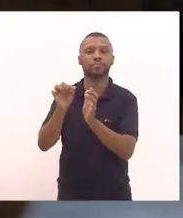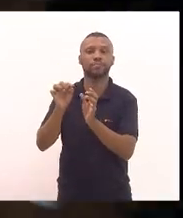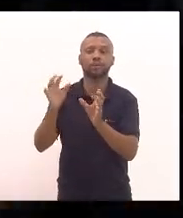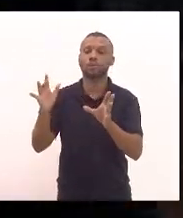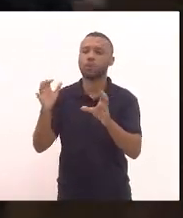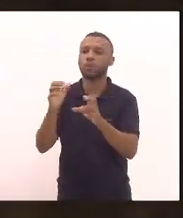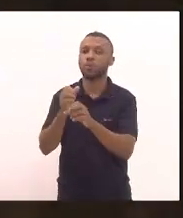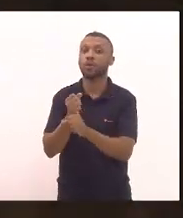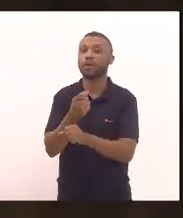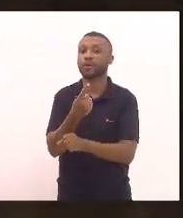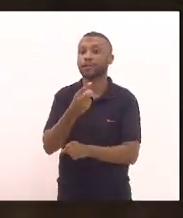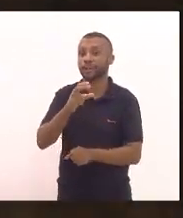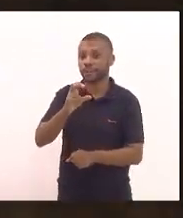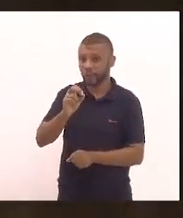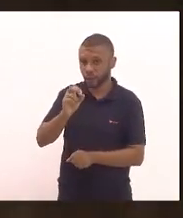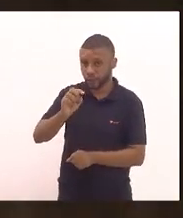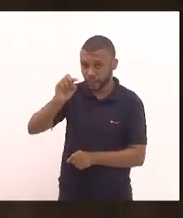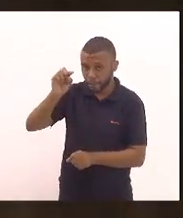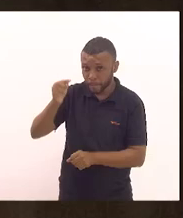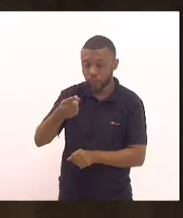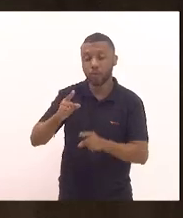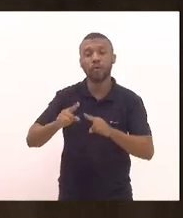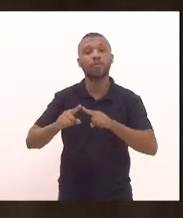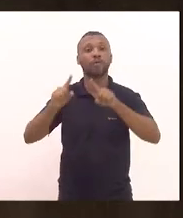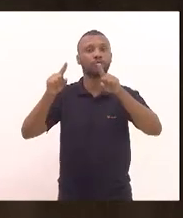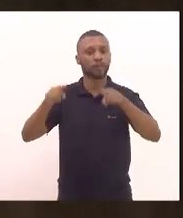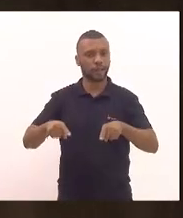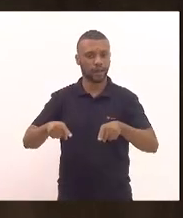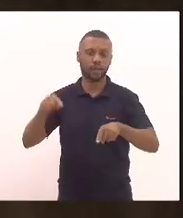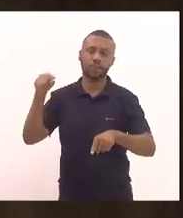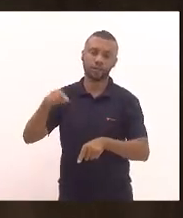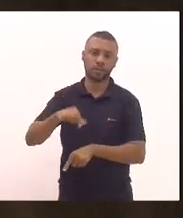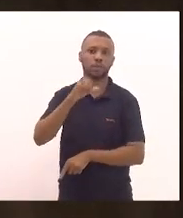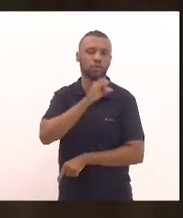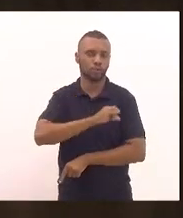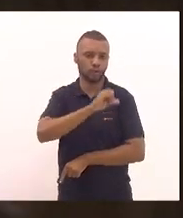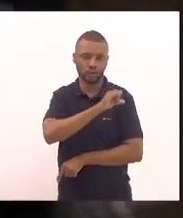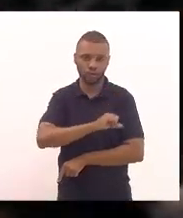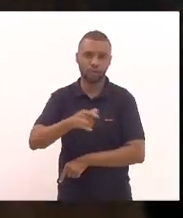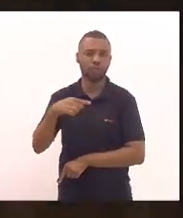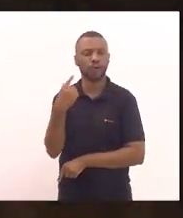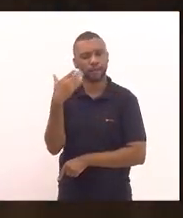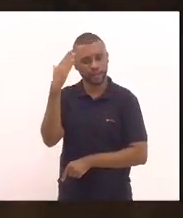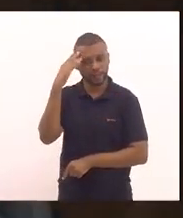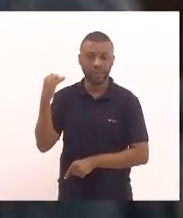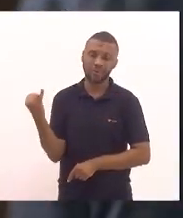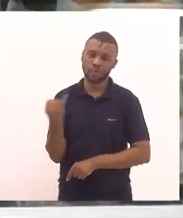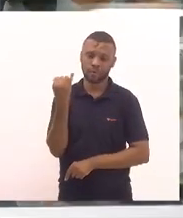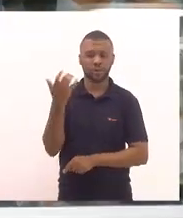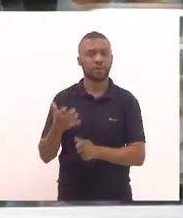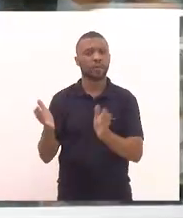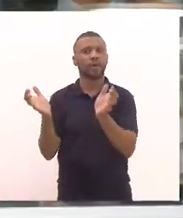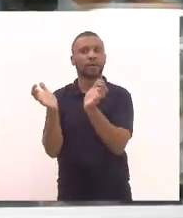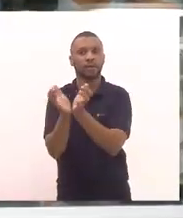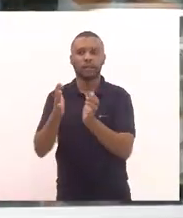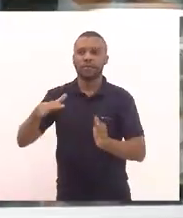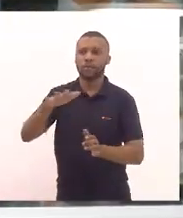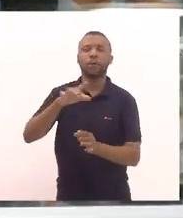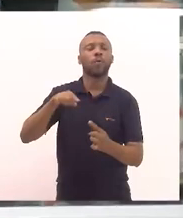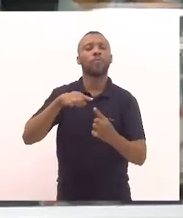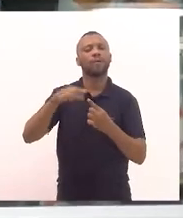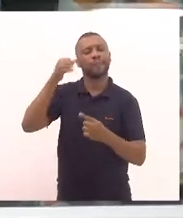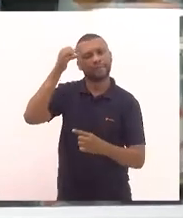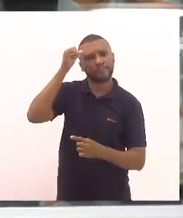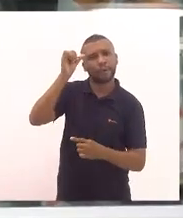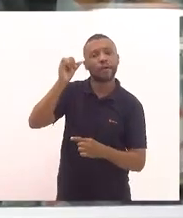mil agentes no estado do Rio de Janeiro. Né, a gente sabe o quão é importante essa categoria na prevenção e